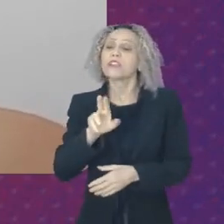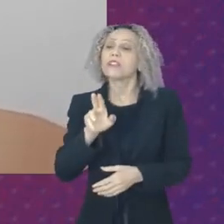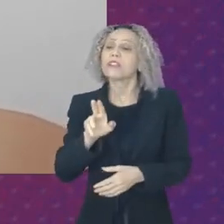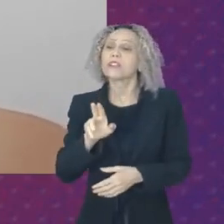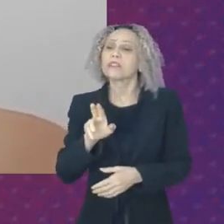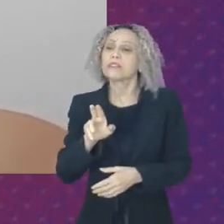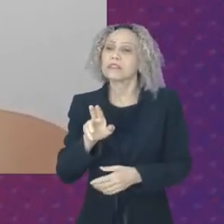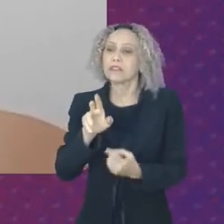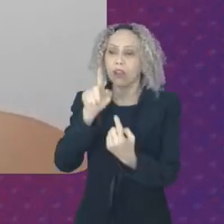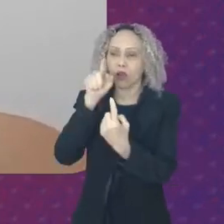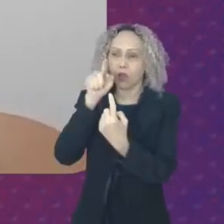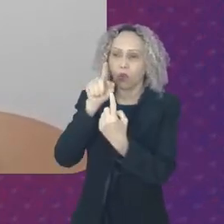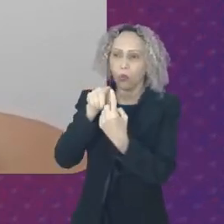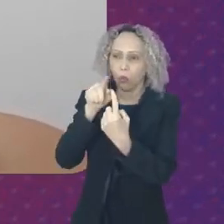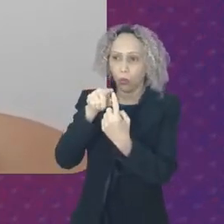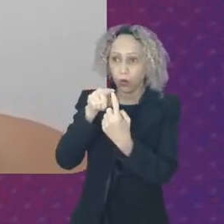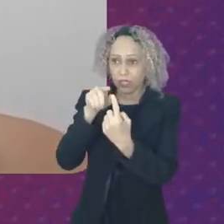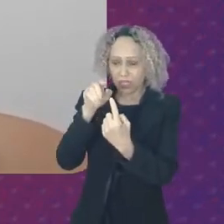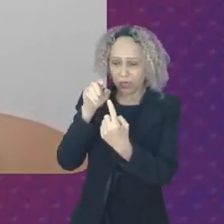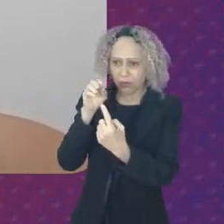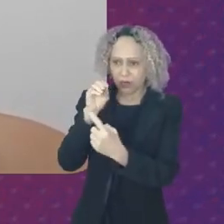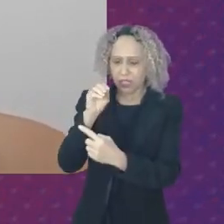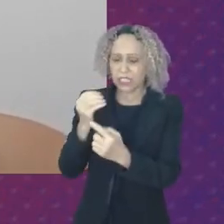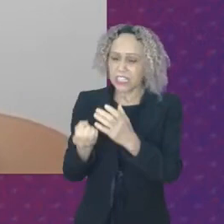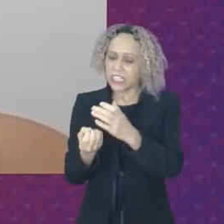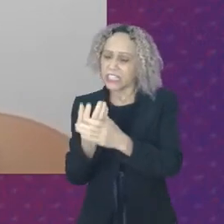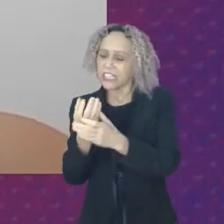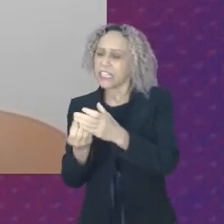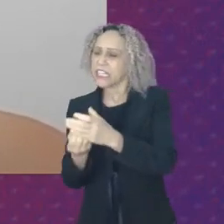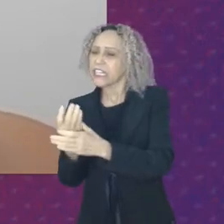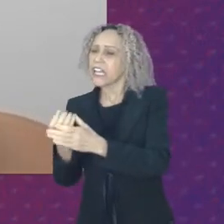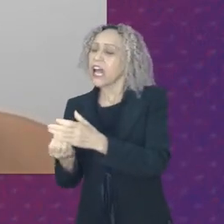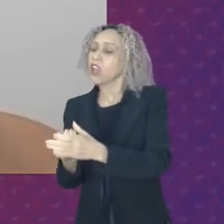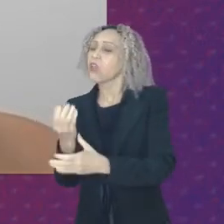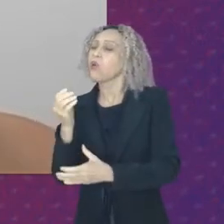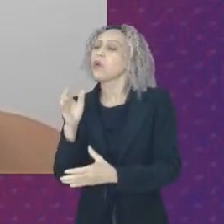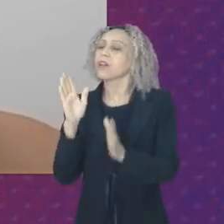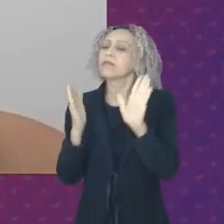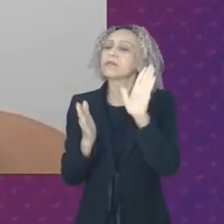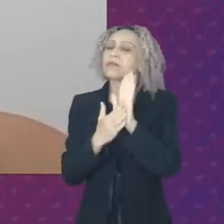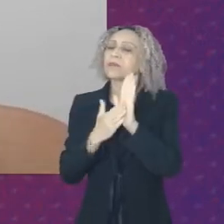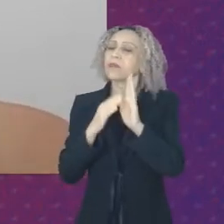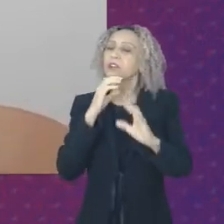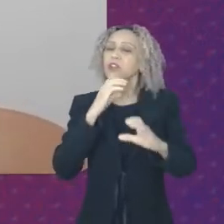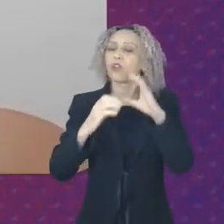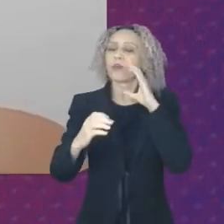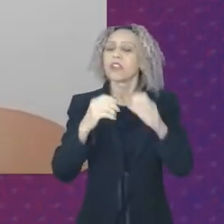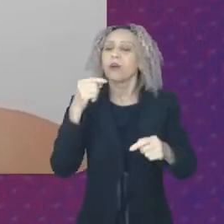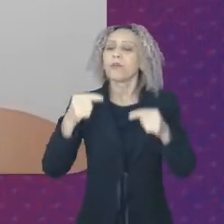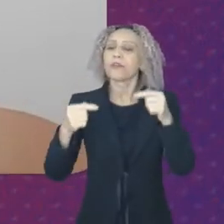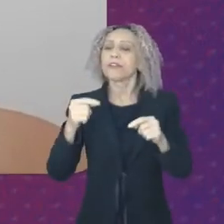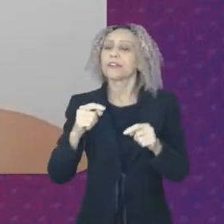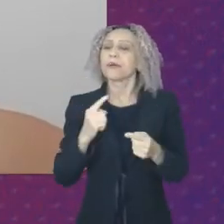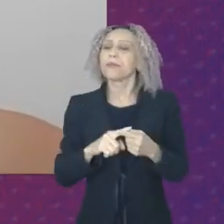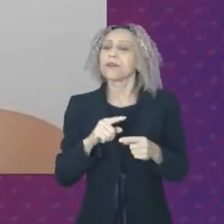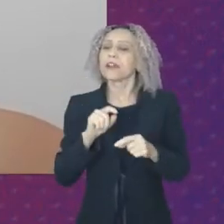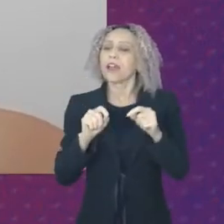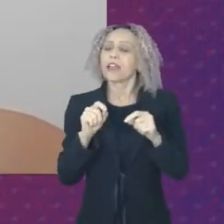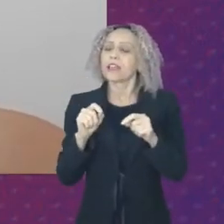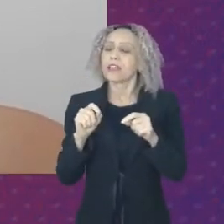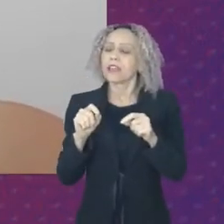o arquétipo do criador bastante nessa proposta de comunicação política, porque ele vem com